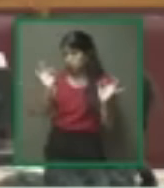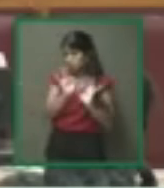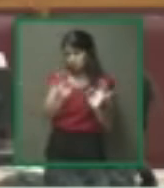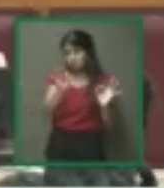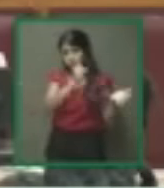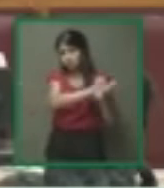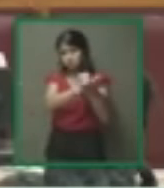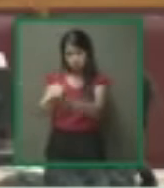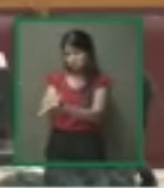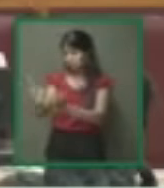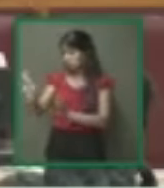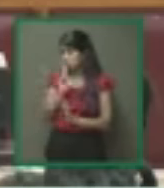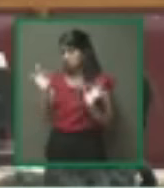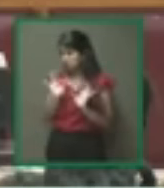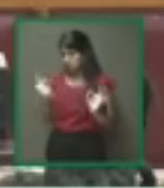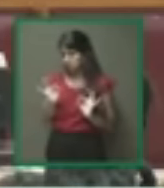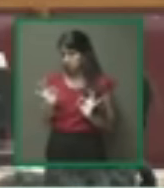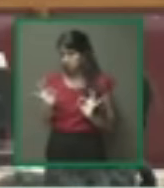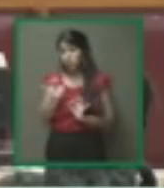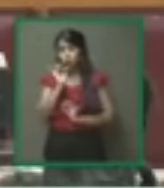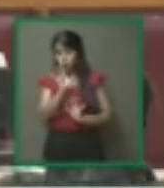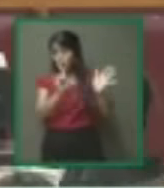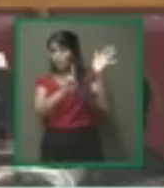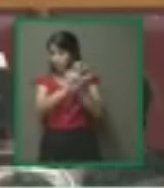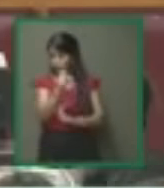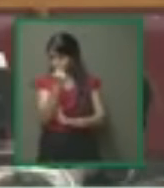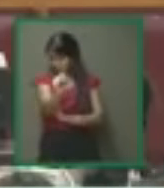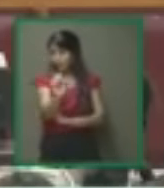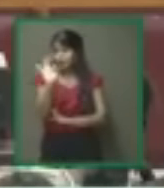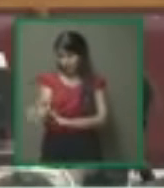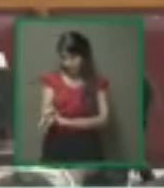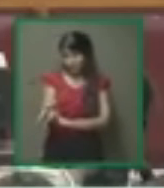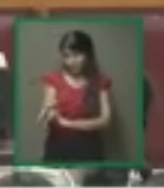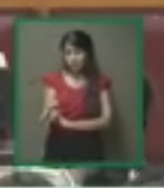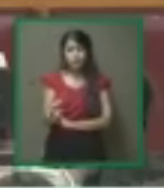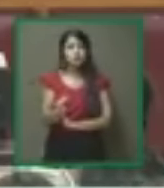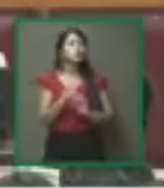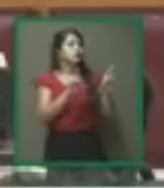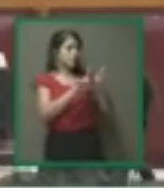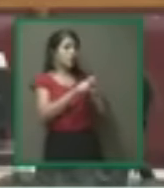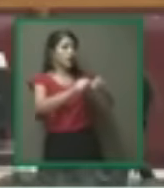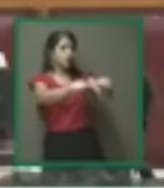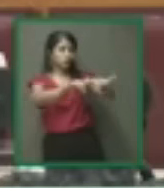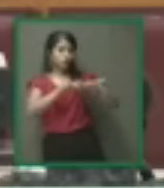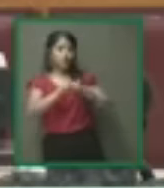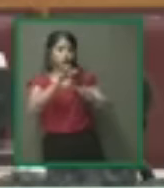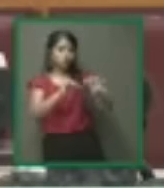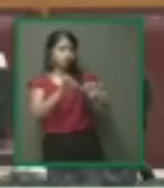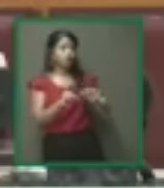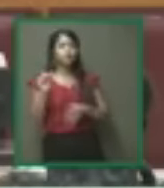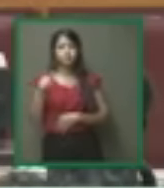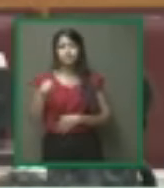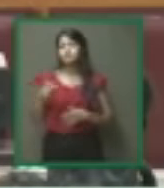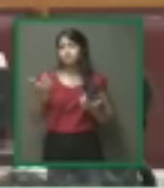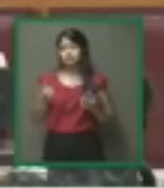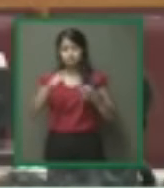da acusação. O senhor vai responder as perguntas da defesa, é isso? E dos senhores jurados. Sim, inicialmente